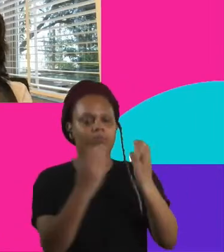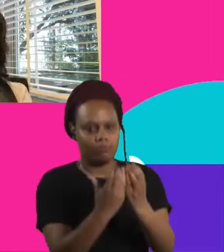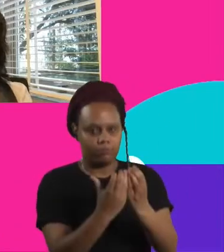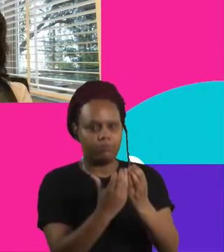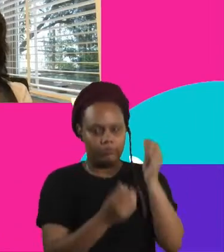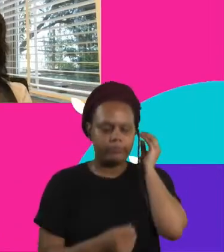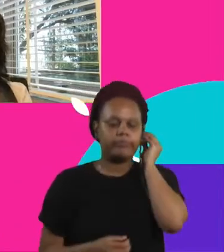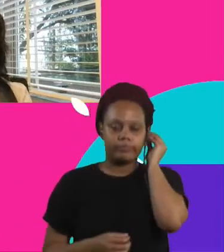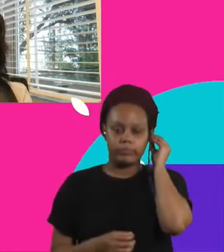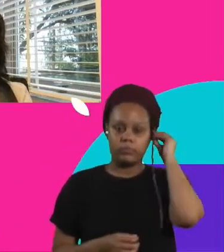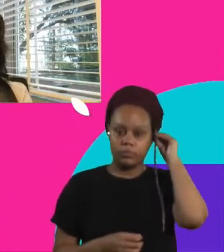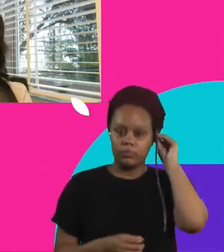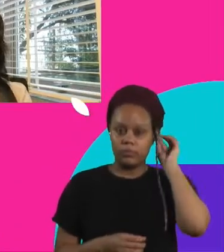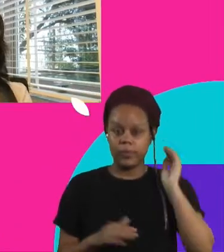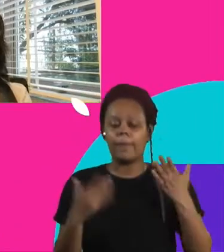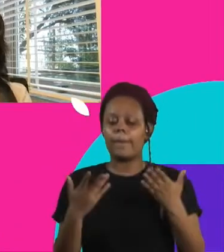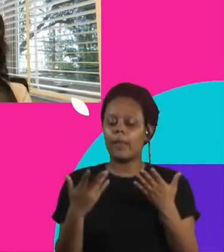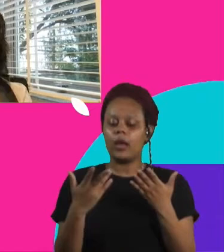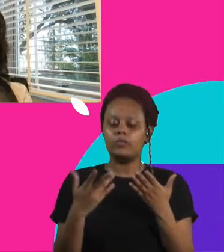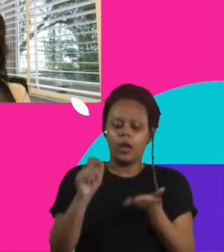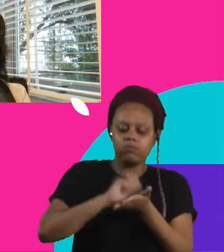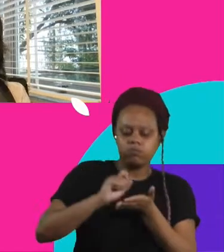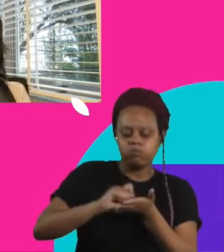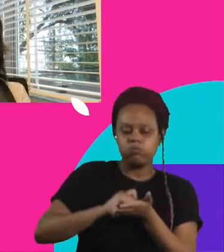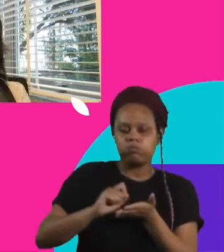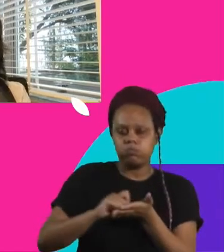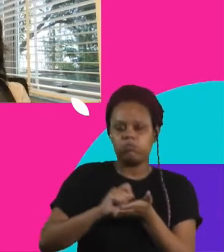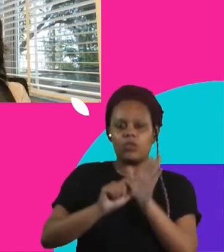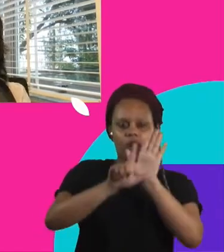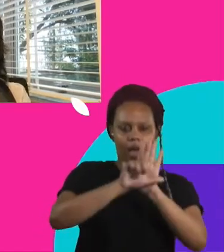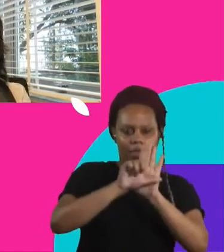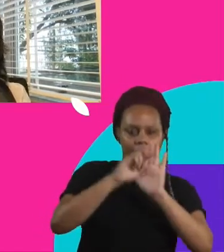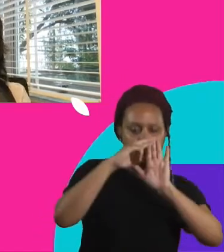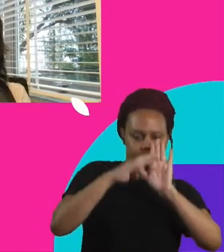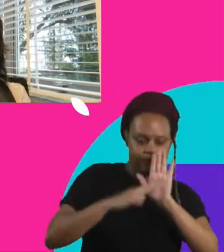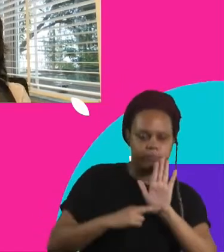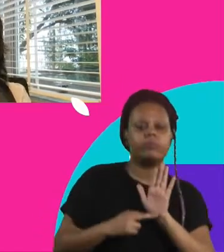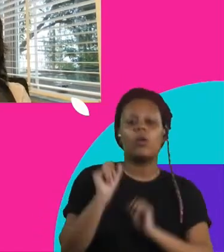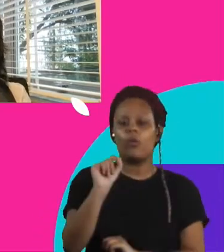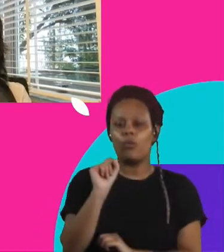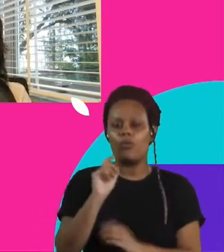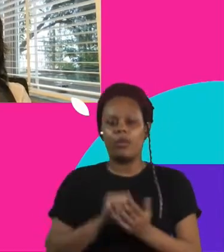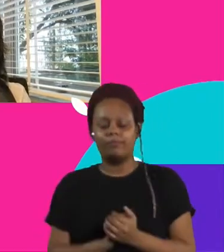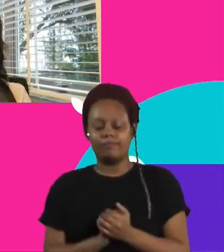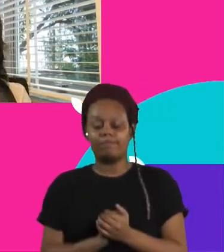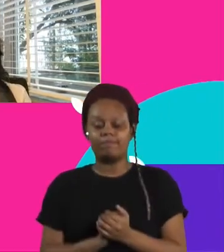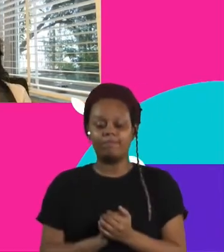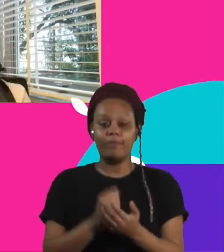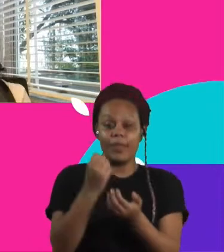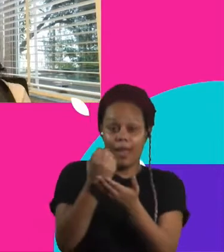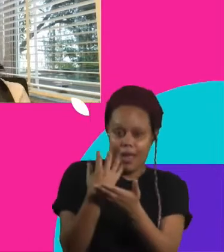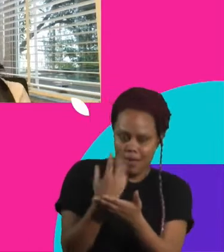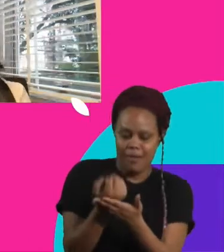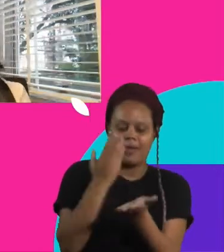está escrito, né, na grande diretriz curricular brasileira que a alfabetização em dados é uma competência que todos